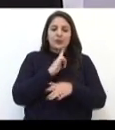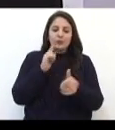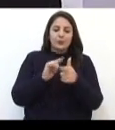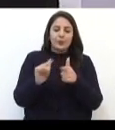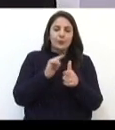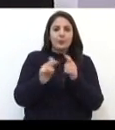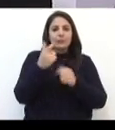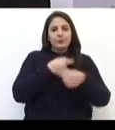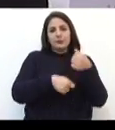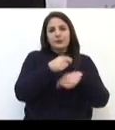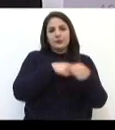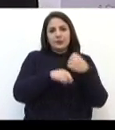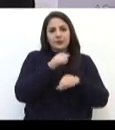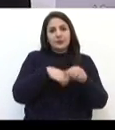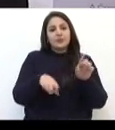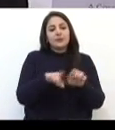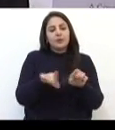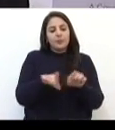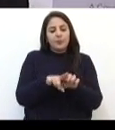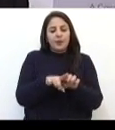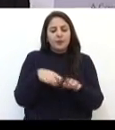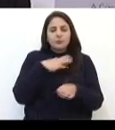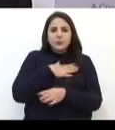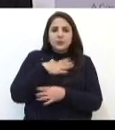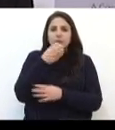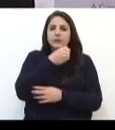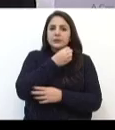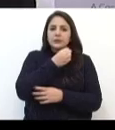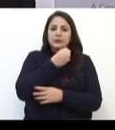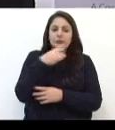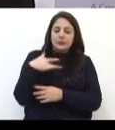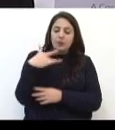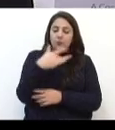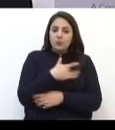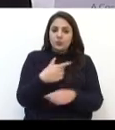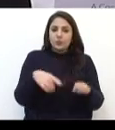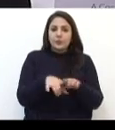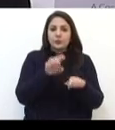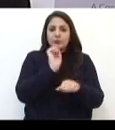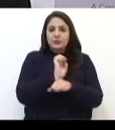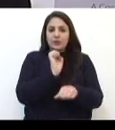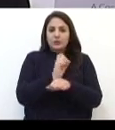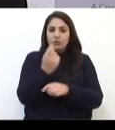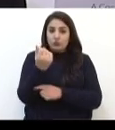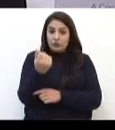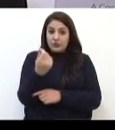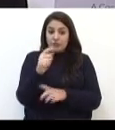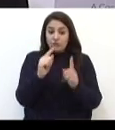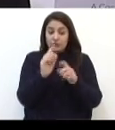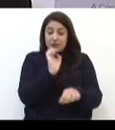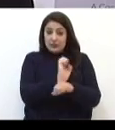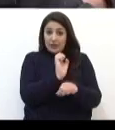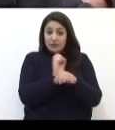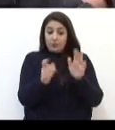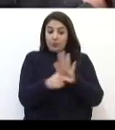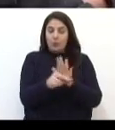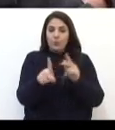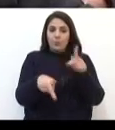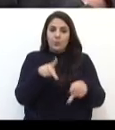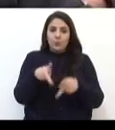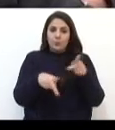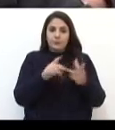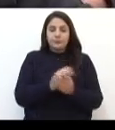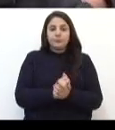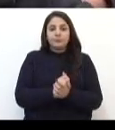transtorno financeiro, né, sem contar o bem-estar da sua saúde para o Estado, e o dinheiro do Estado é o dinheiro do povo. O